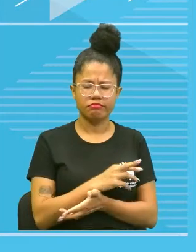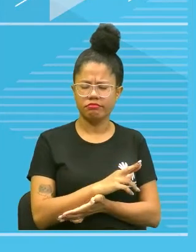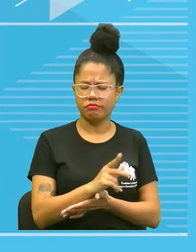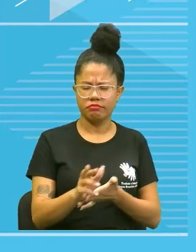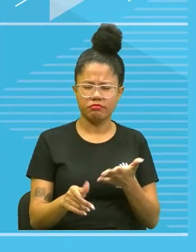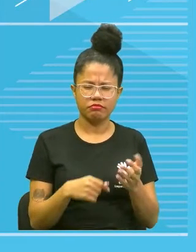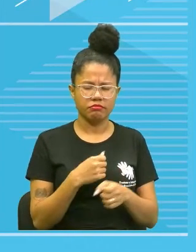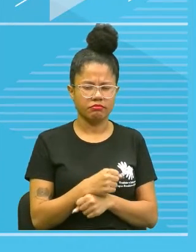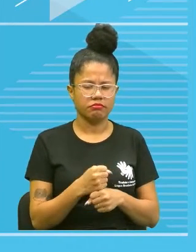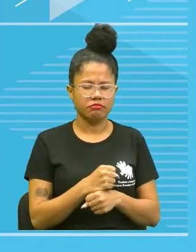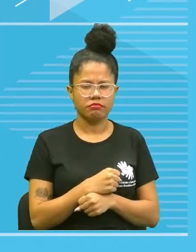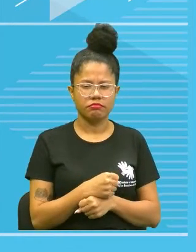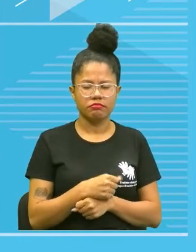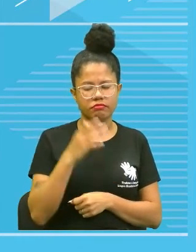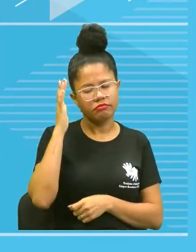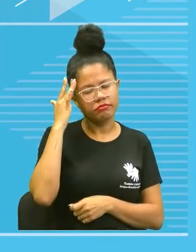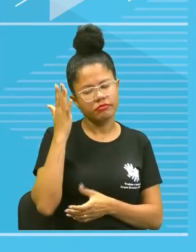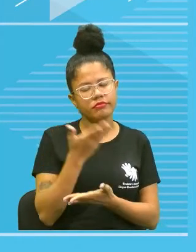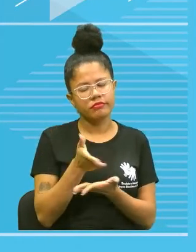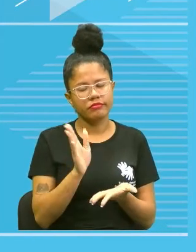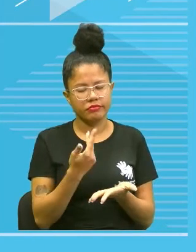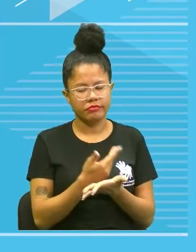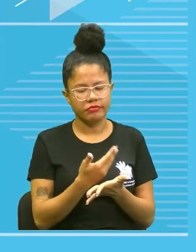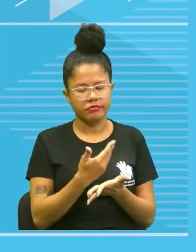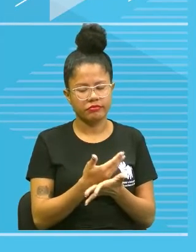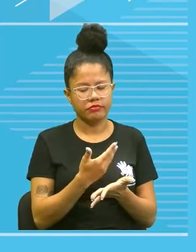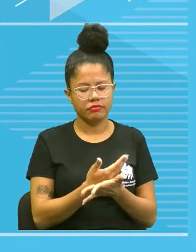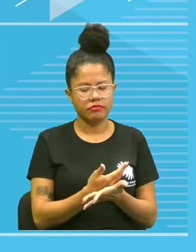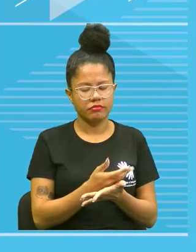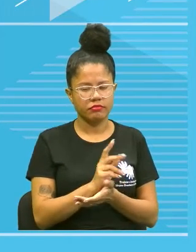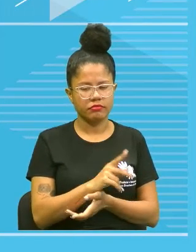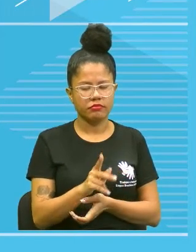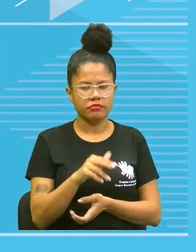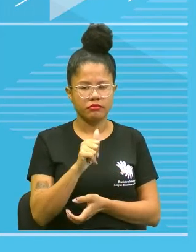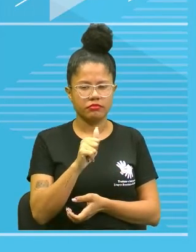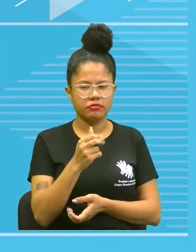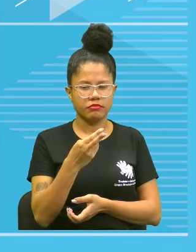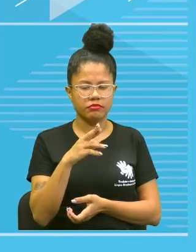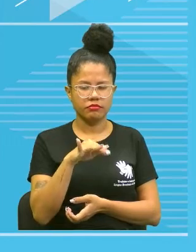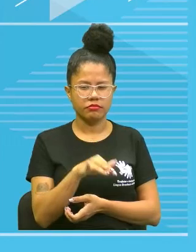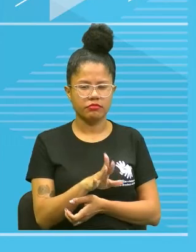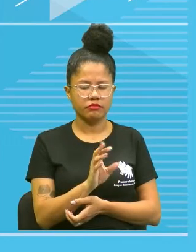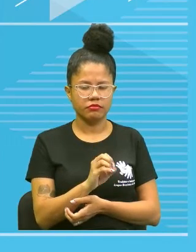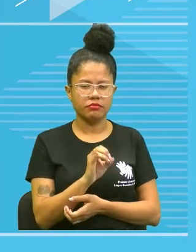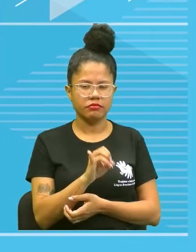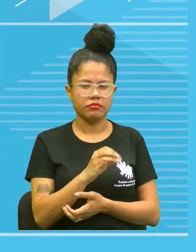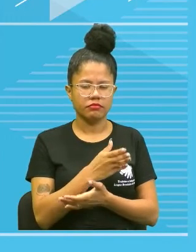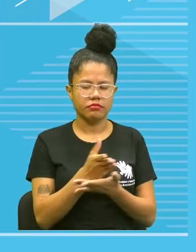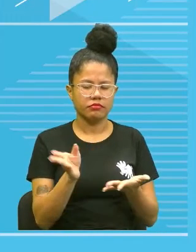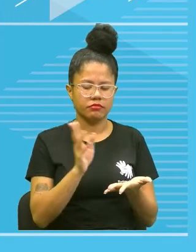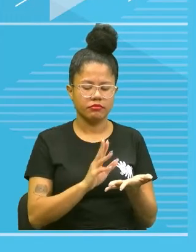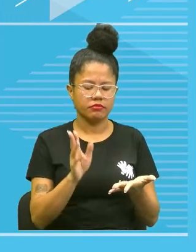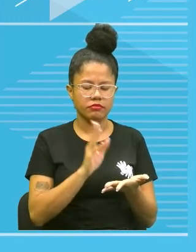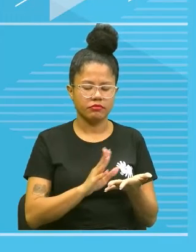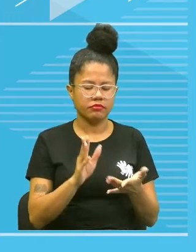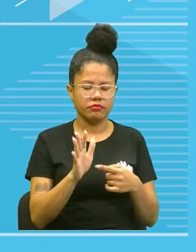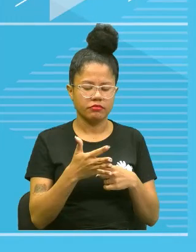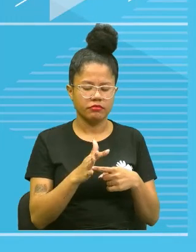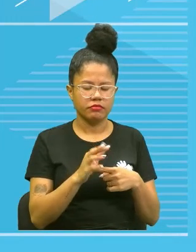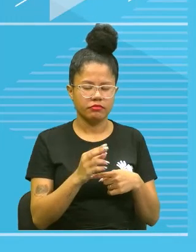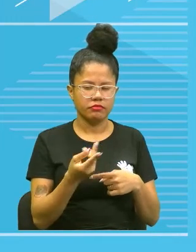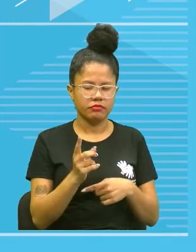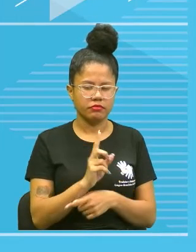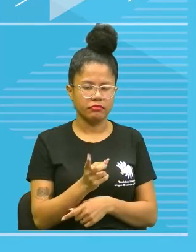obsolescência programada, essa parte aí de que você aproveita de uma máquina ou não. O rendimento, quando você fala